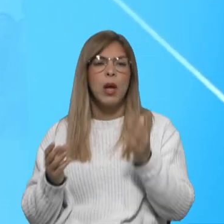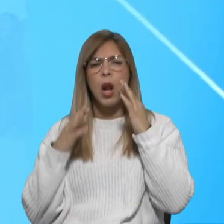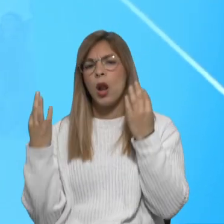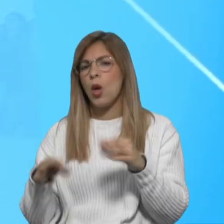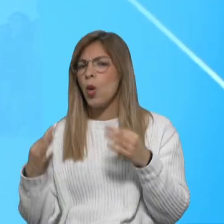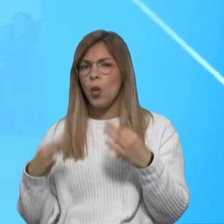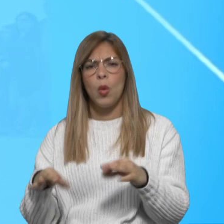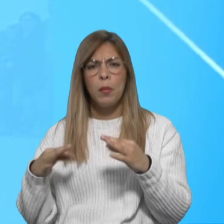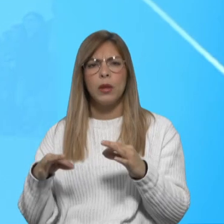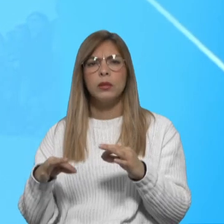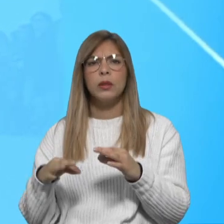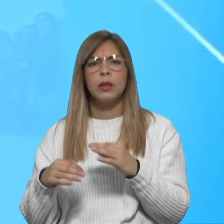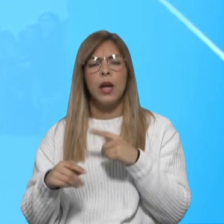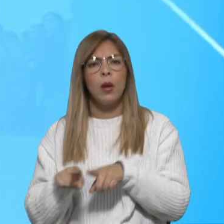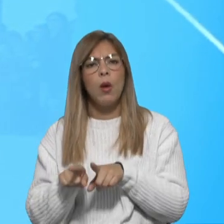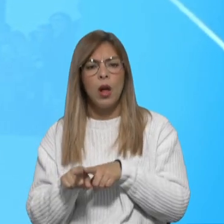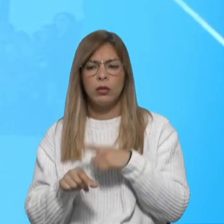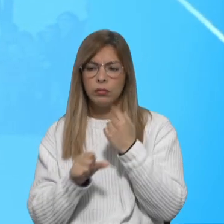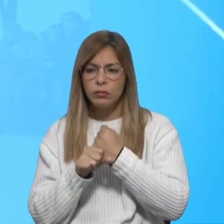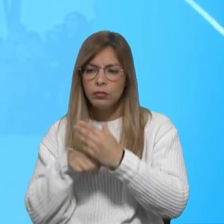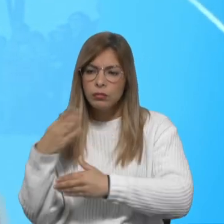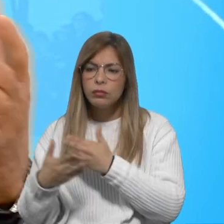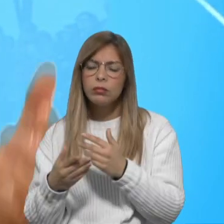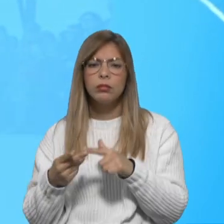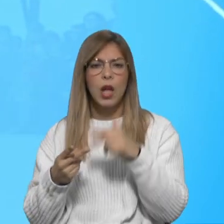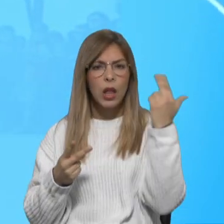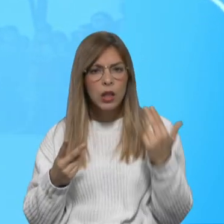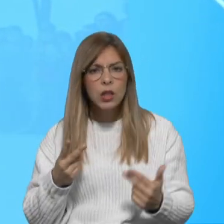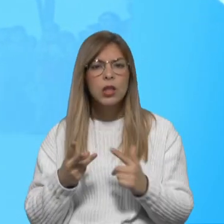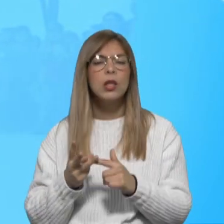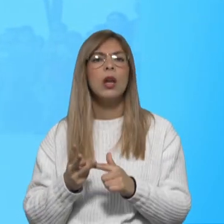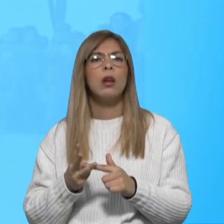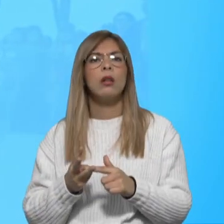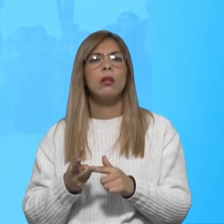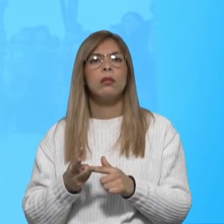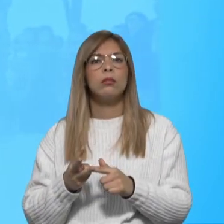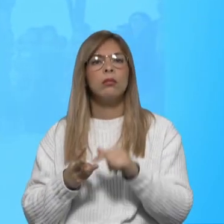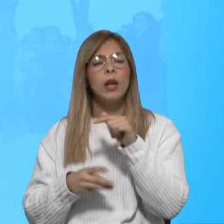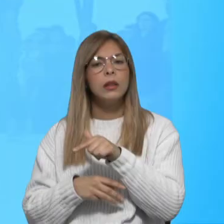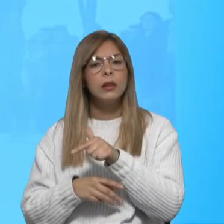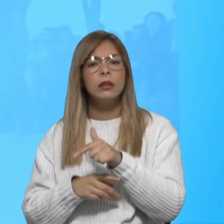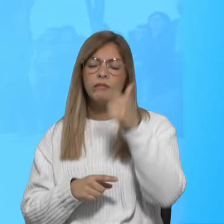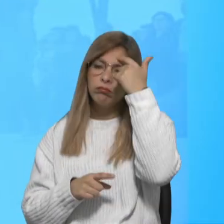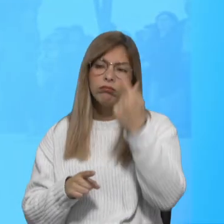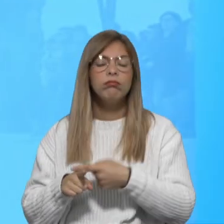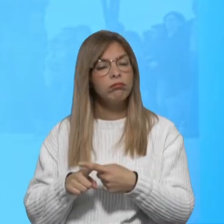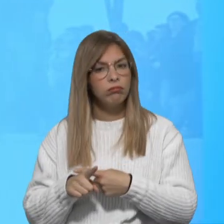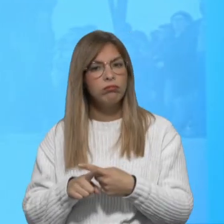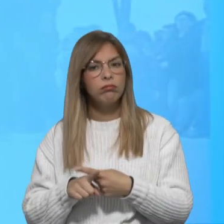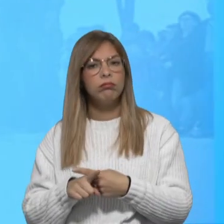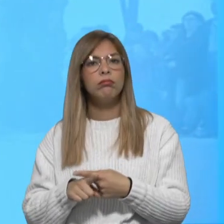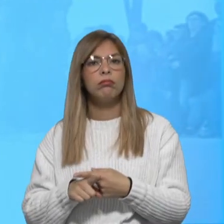e por isso desmultiplicam-se as iniciativas, os artistas. O que eu penso que possa ser útil a pensar, naquilo que eu tenho